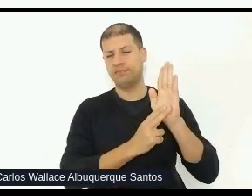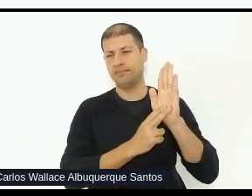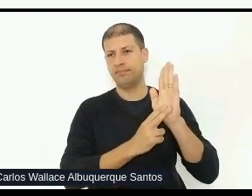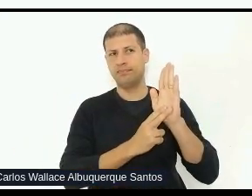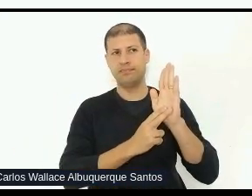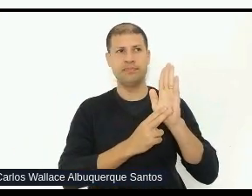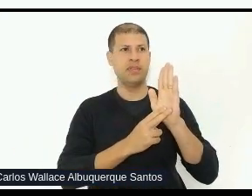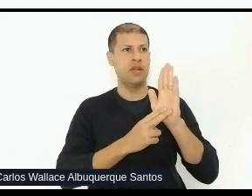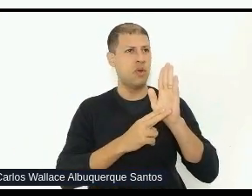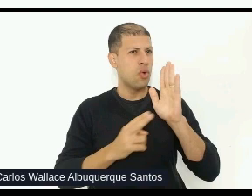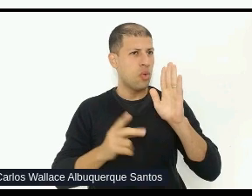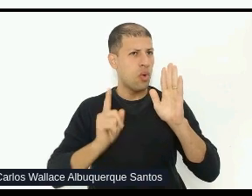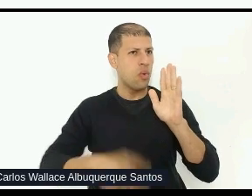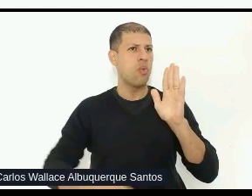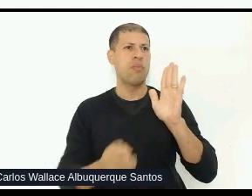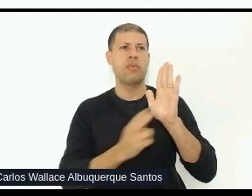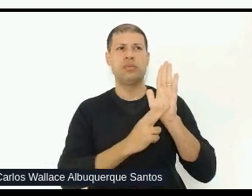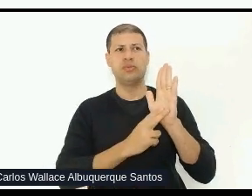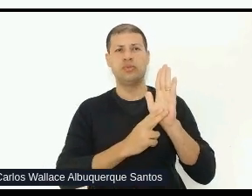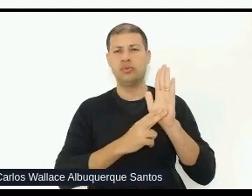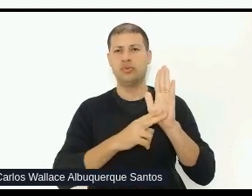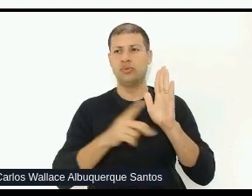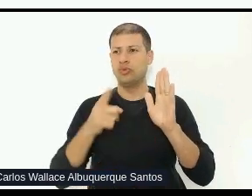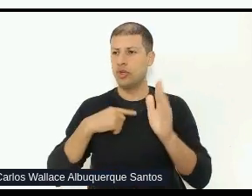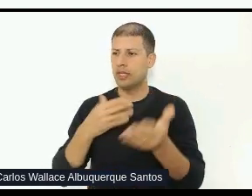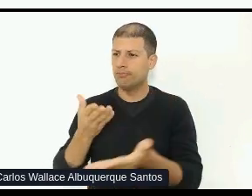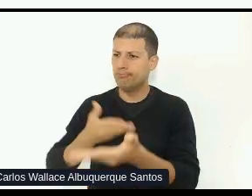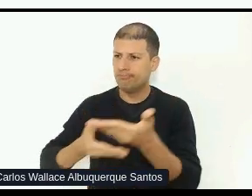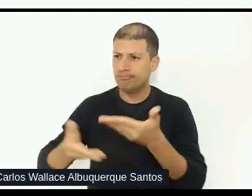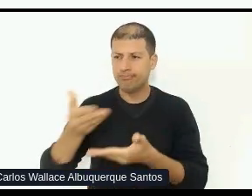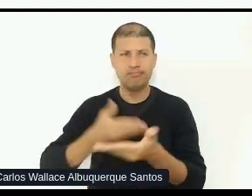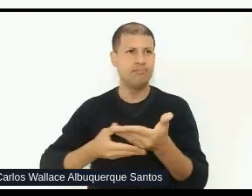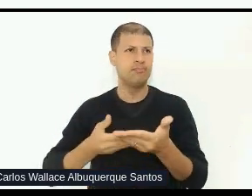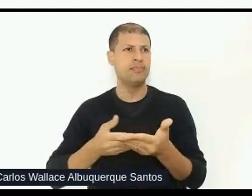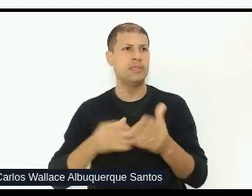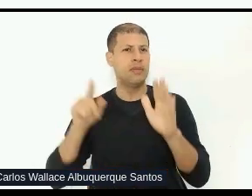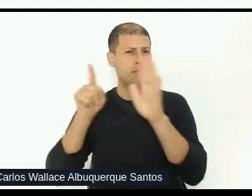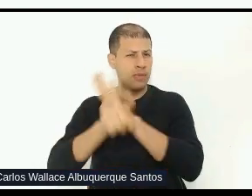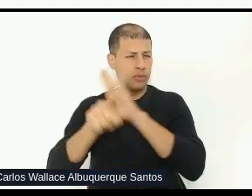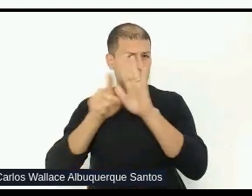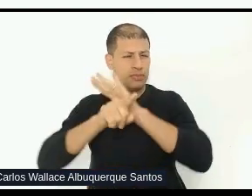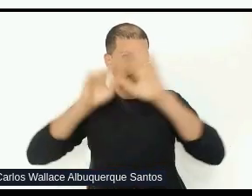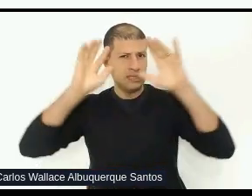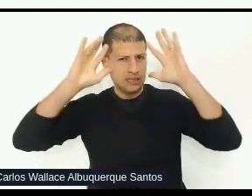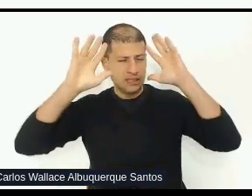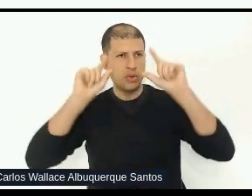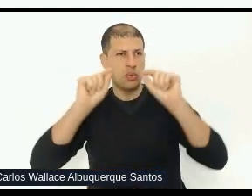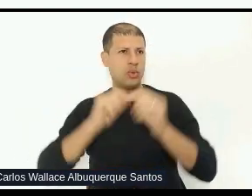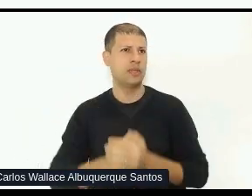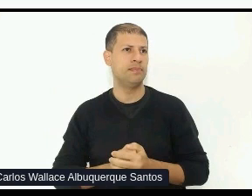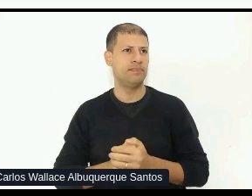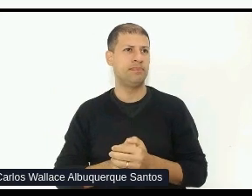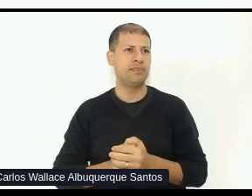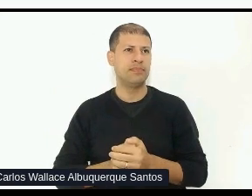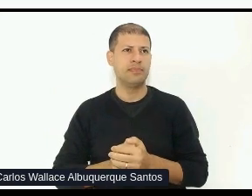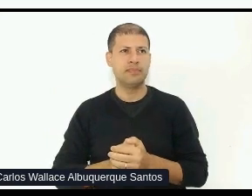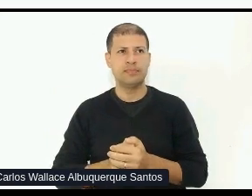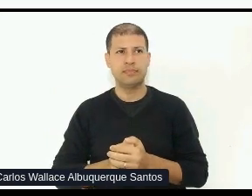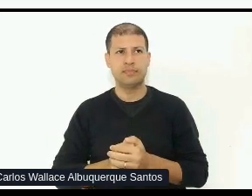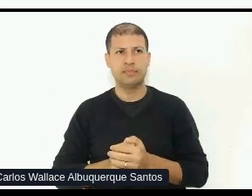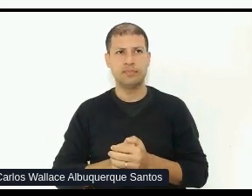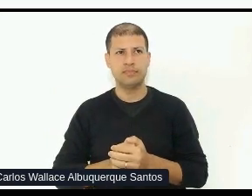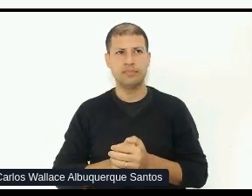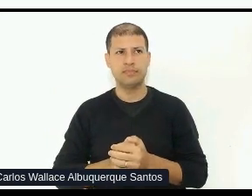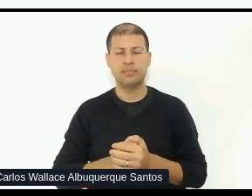relação. Então, umas perguntas para pensar é quem é que você e